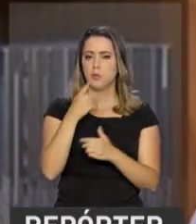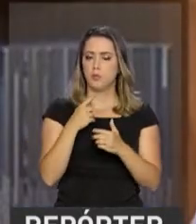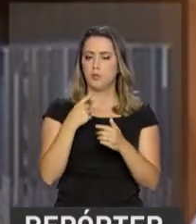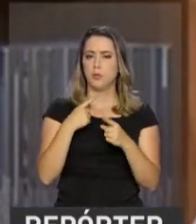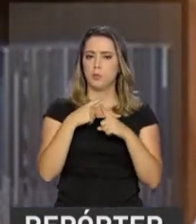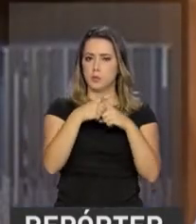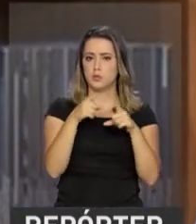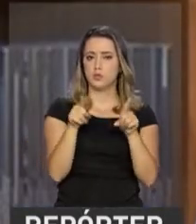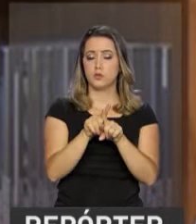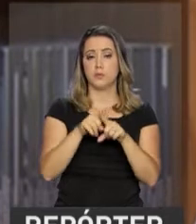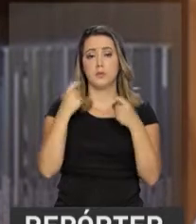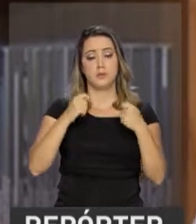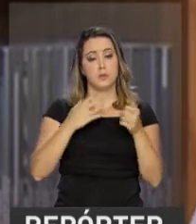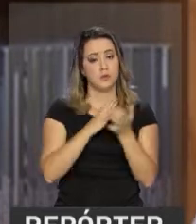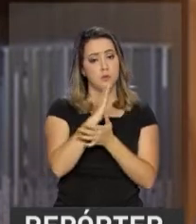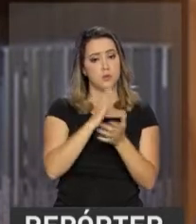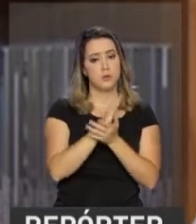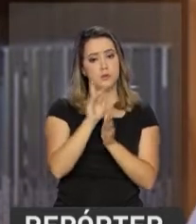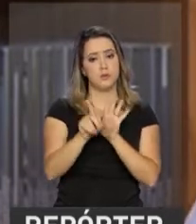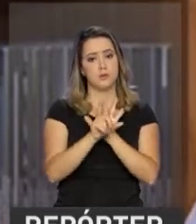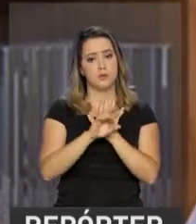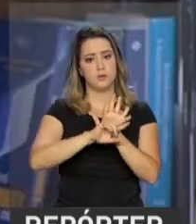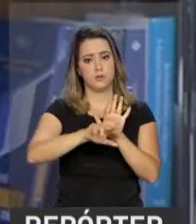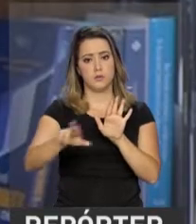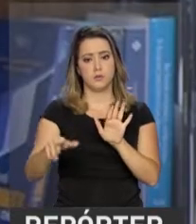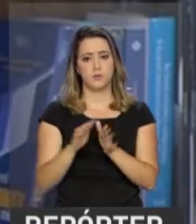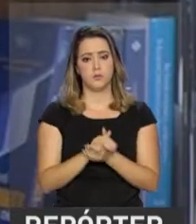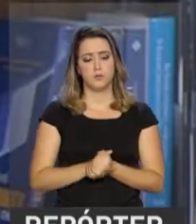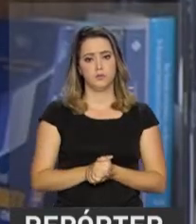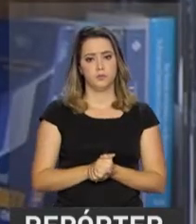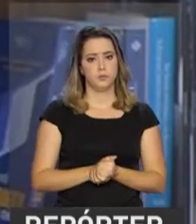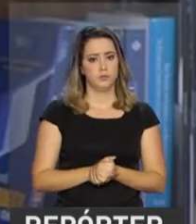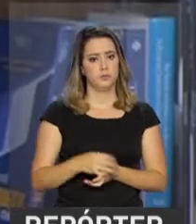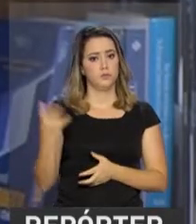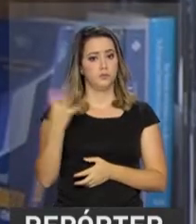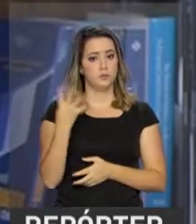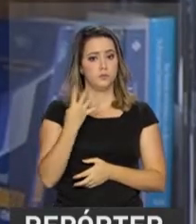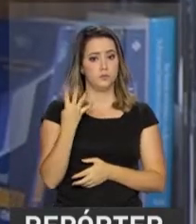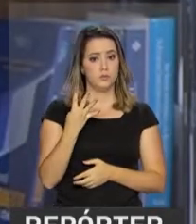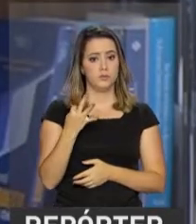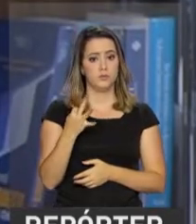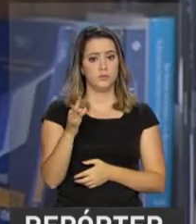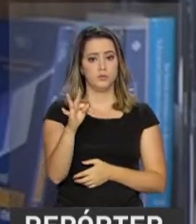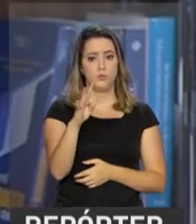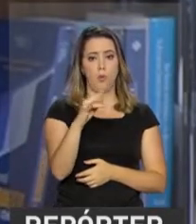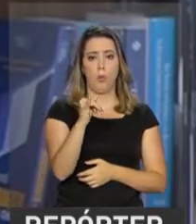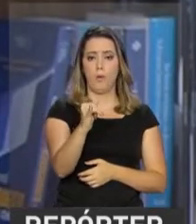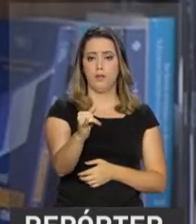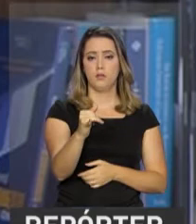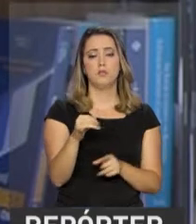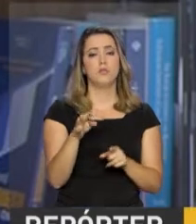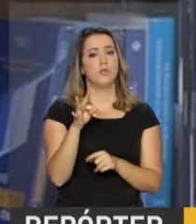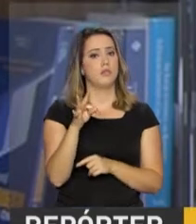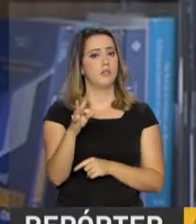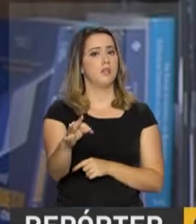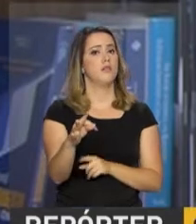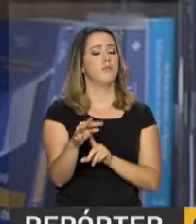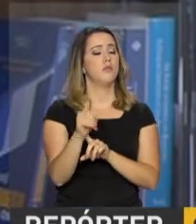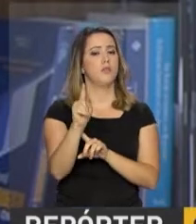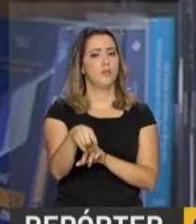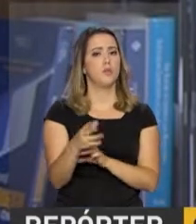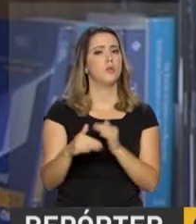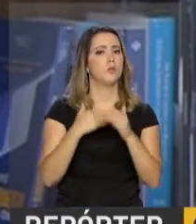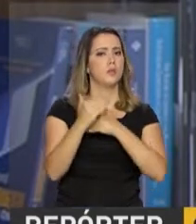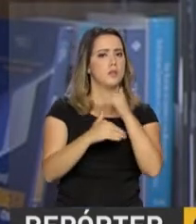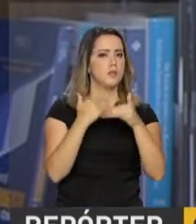congresso para garantir continuidade a esse crescimento no quarto trimestre a previsão que a equipe do boletim macro ibre faz é de um